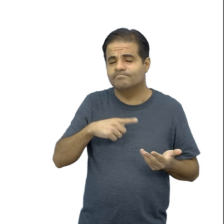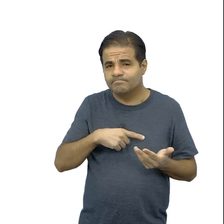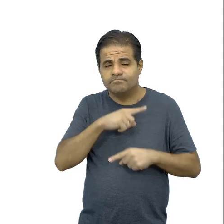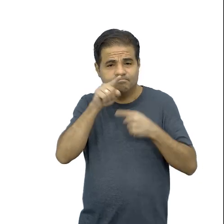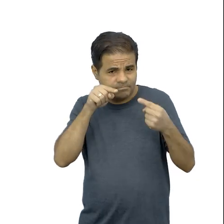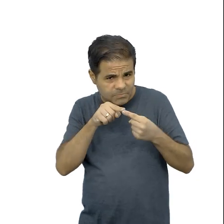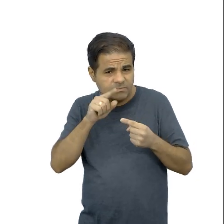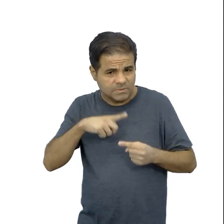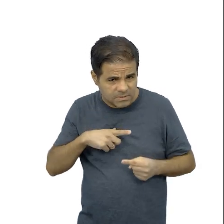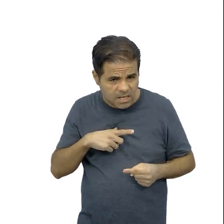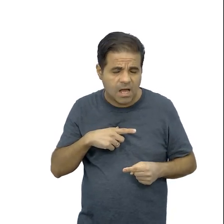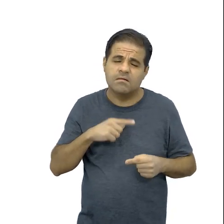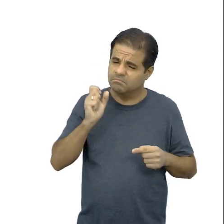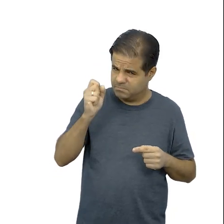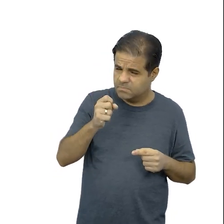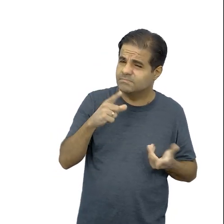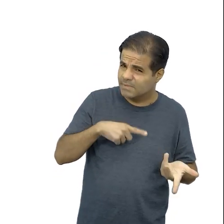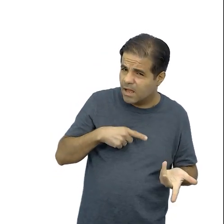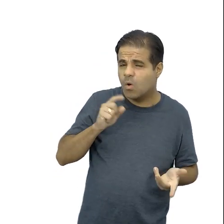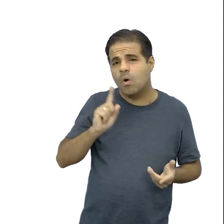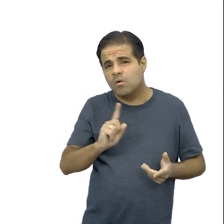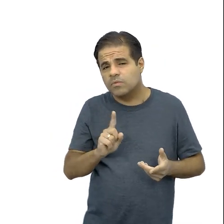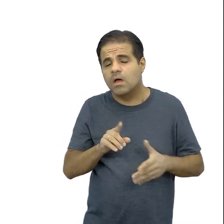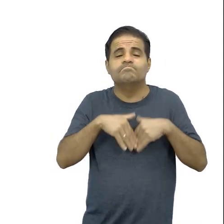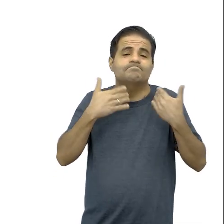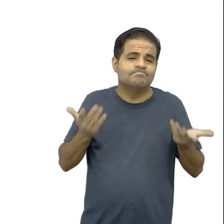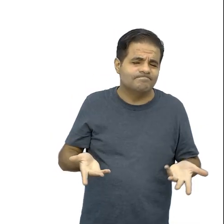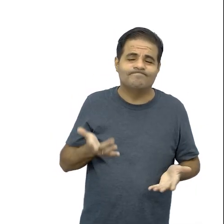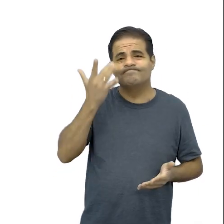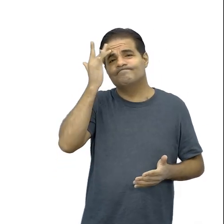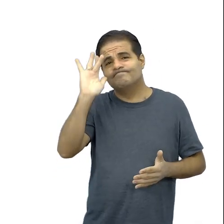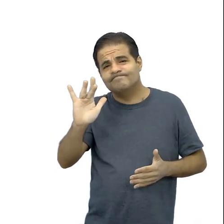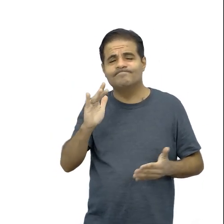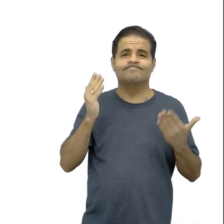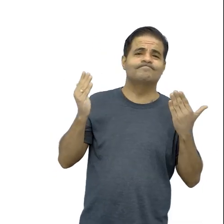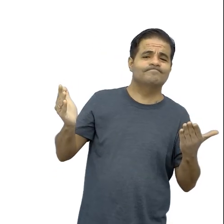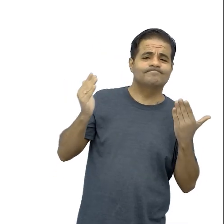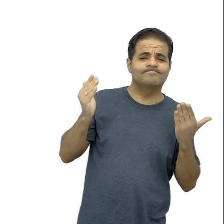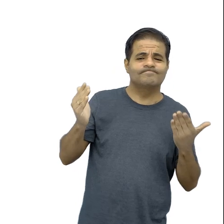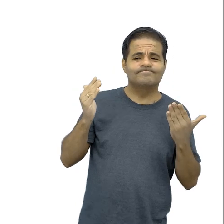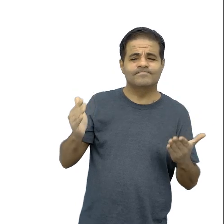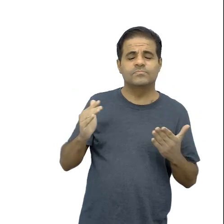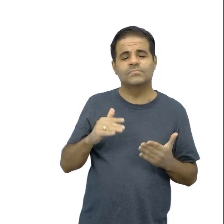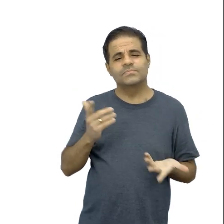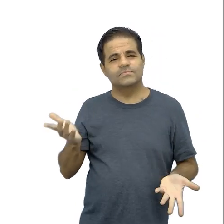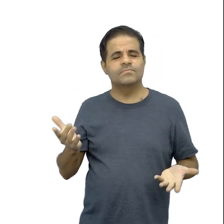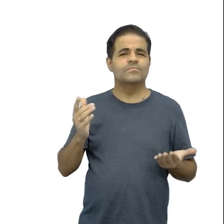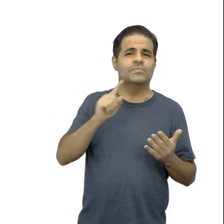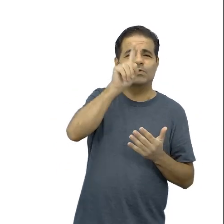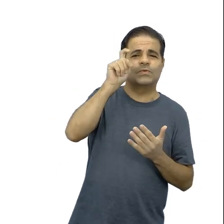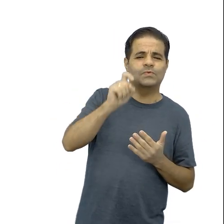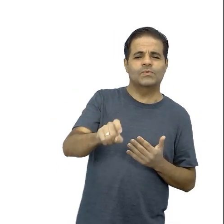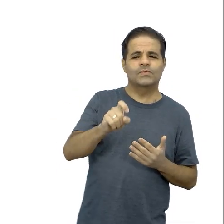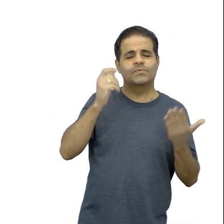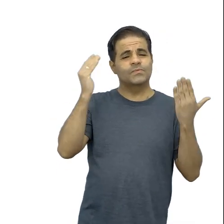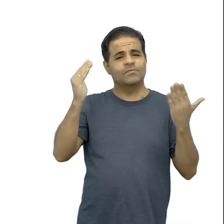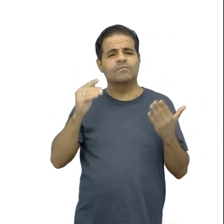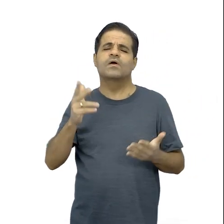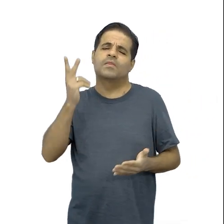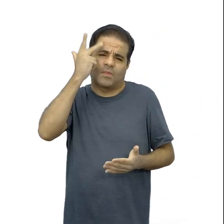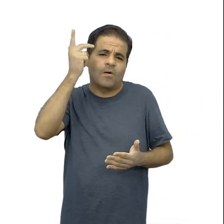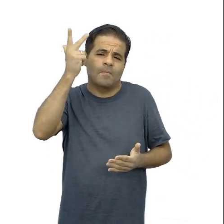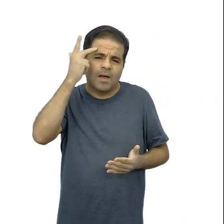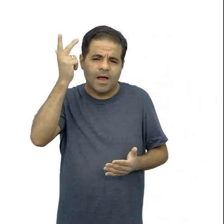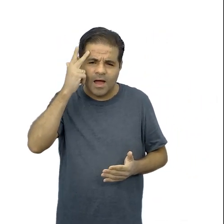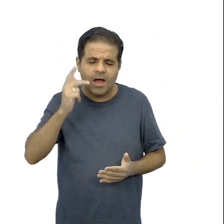um papel? Será que tem mesmo? Ou não, hein? Ah, não sei, eu estou aqui, ó, um pouquinho na dúvida. É